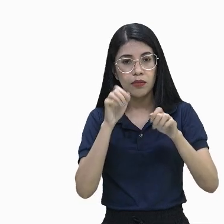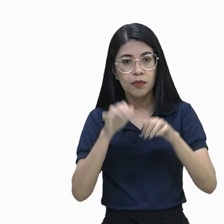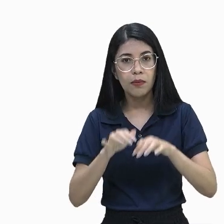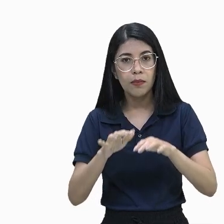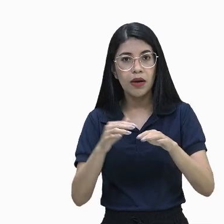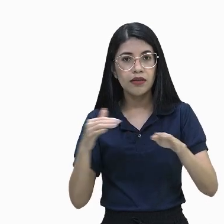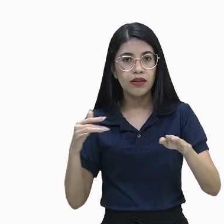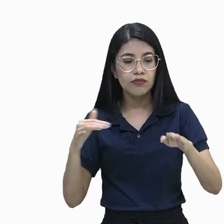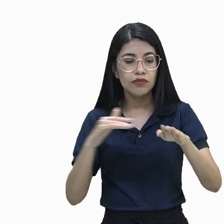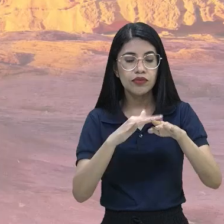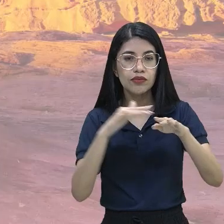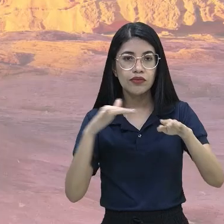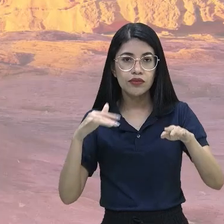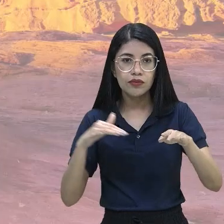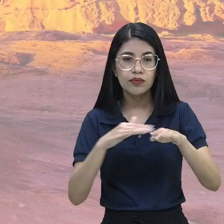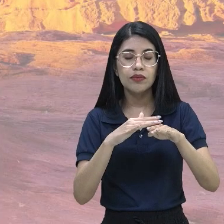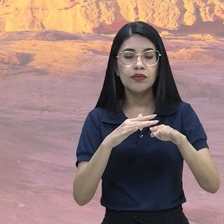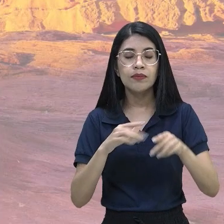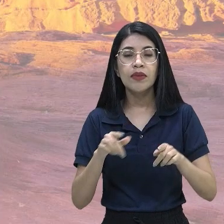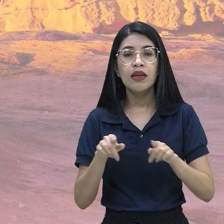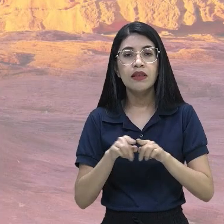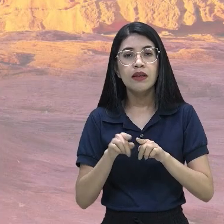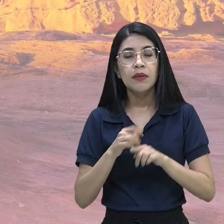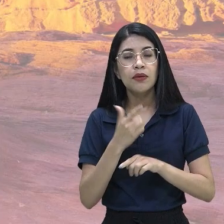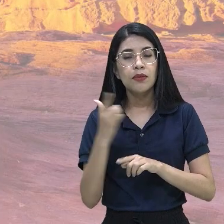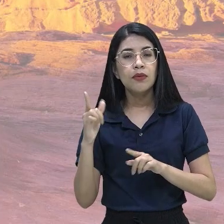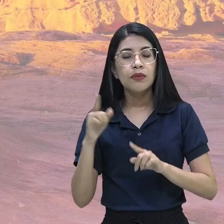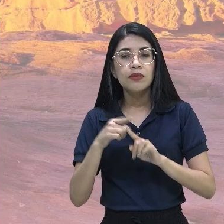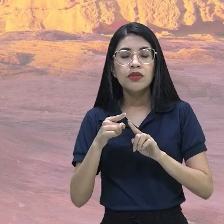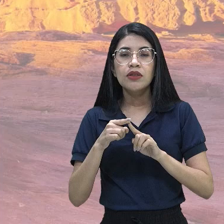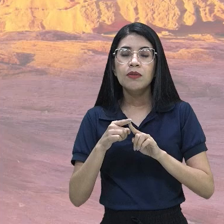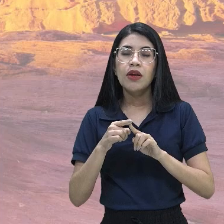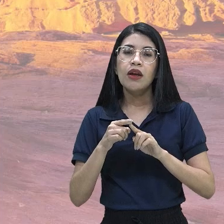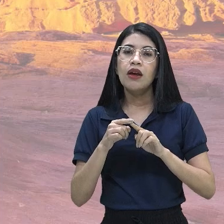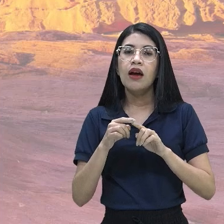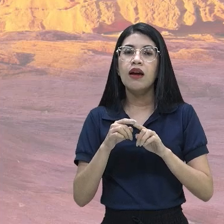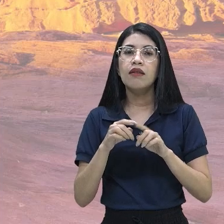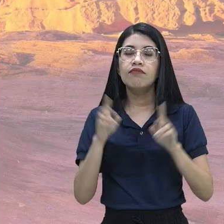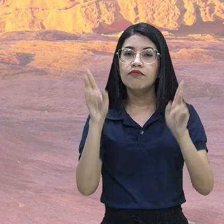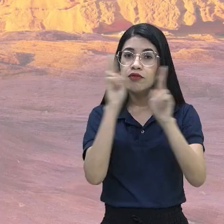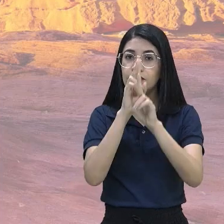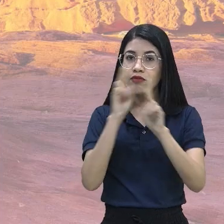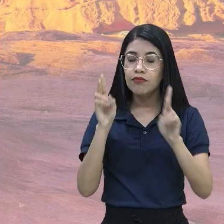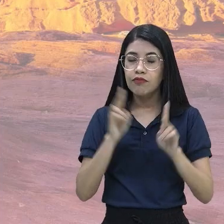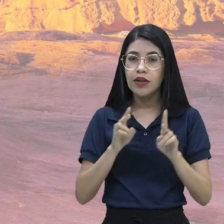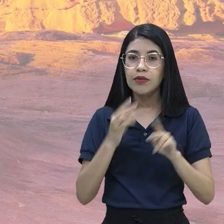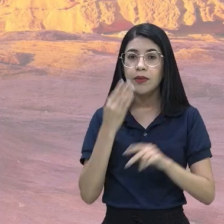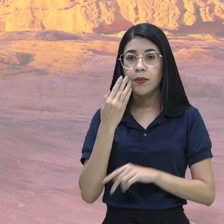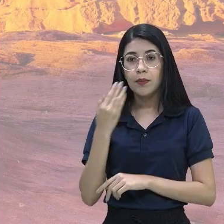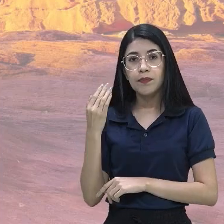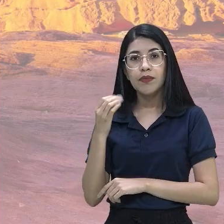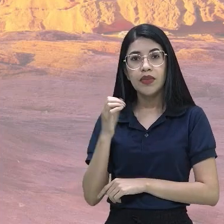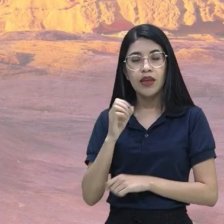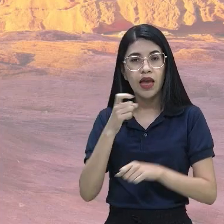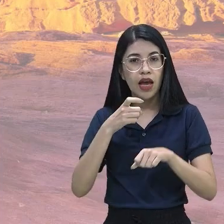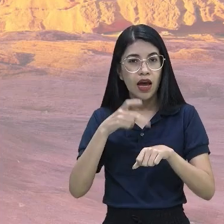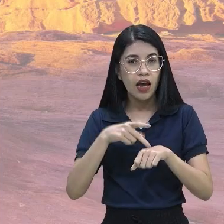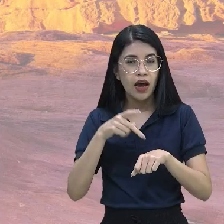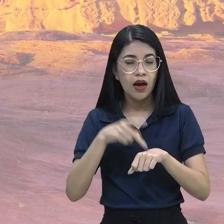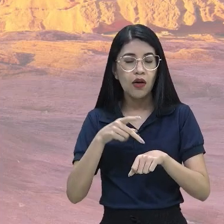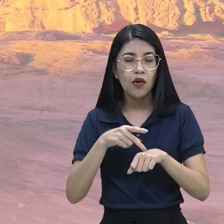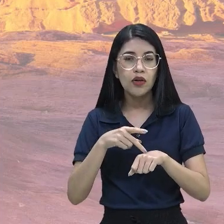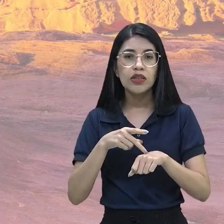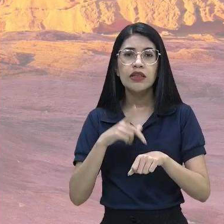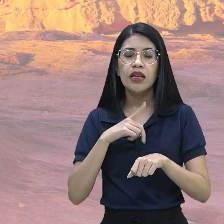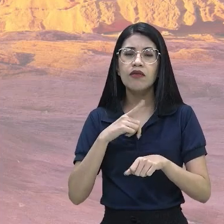A erosão eólica, aí eu trouxe algumas imagens para vocês observarem, olha. Essa rocha aí, gente, ela sofreu um